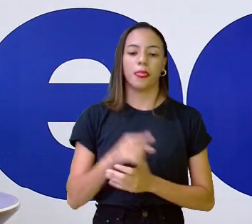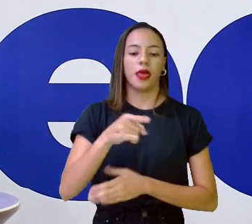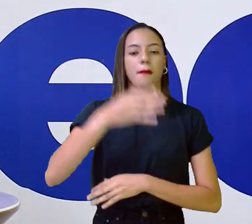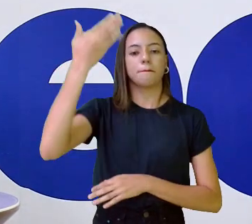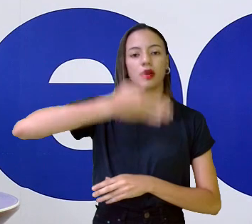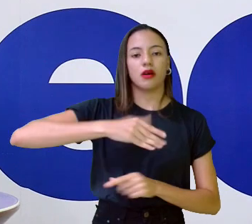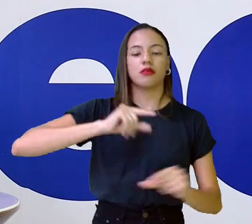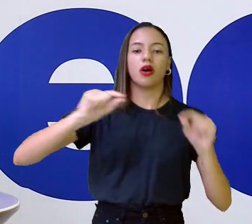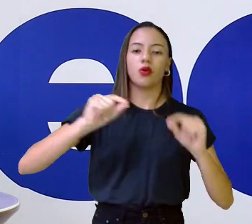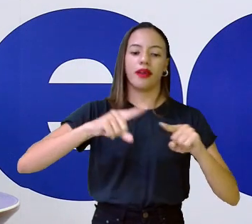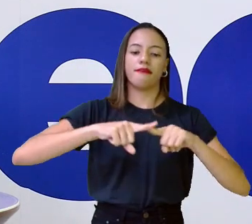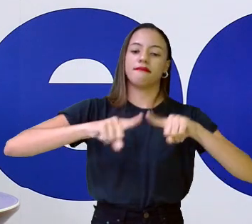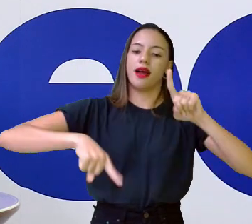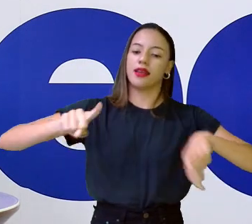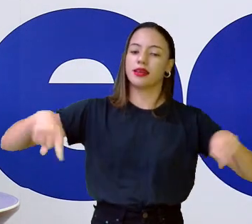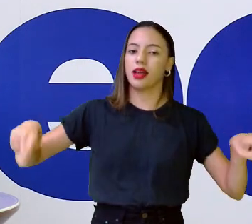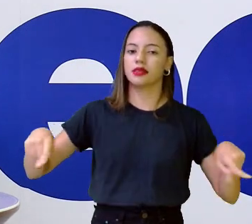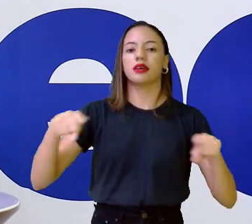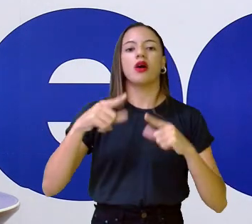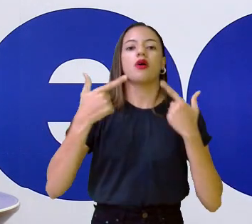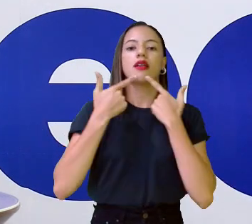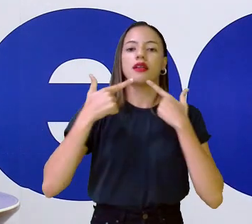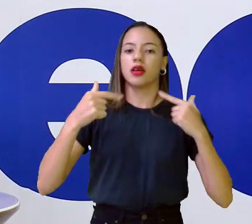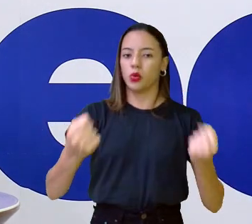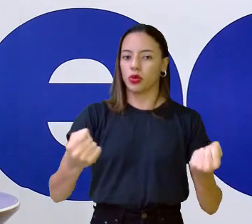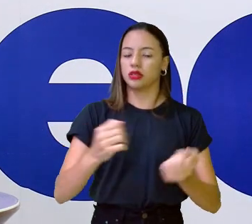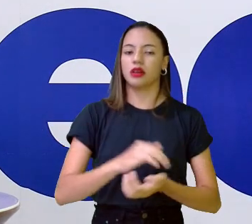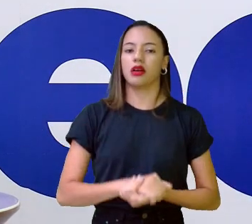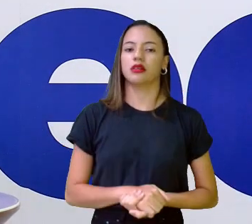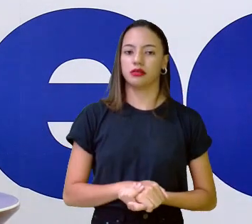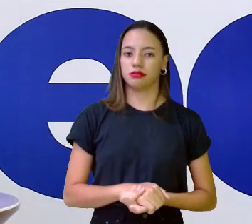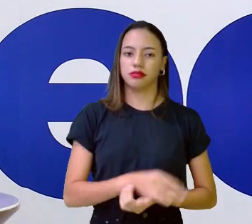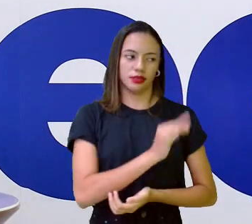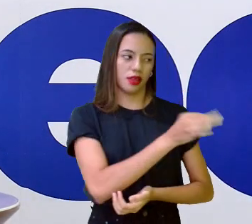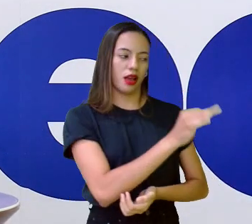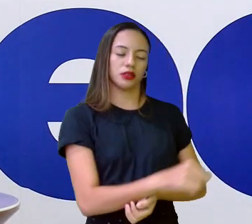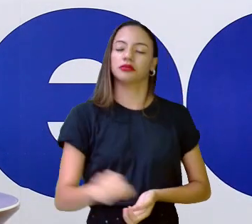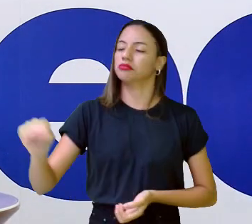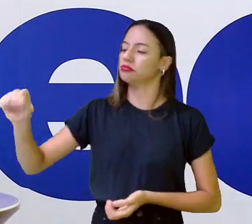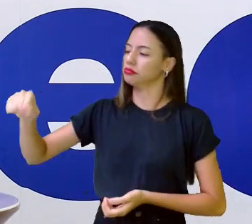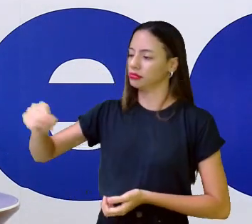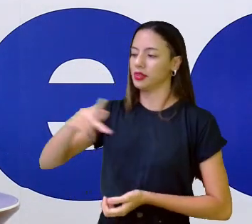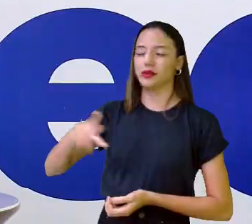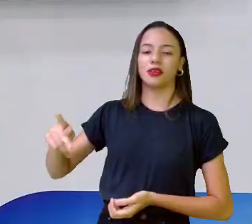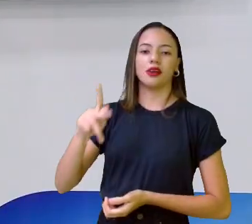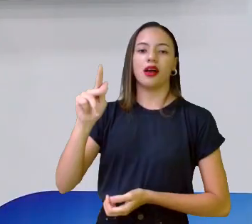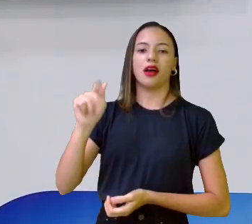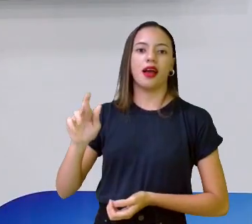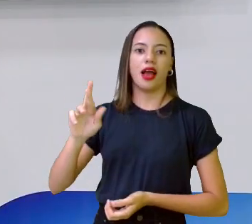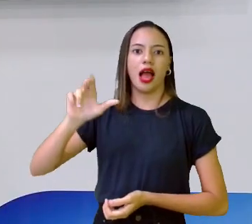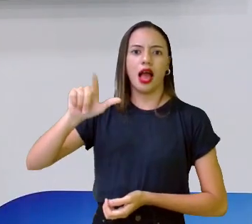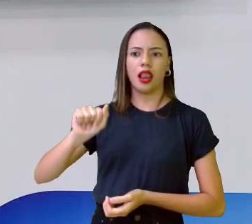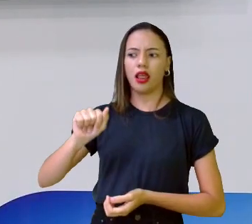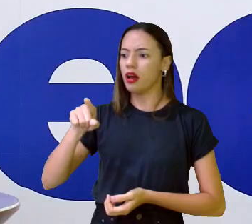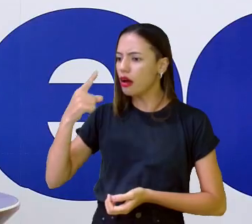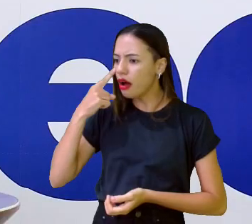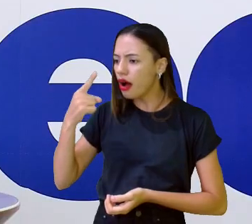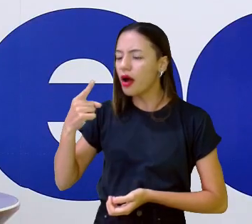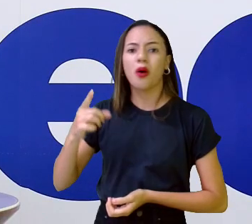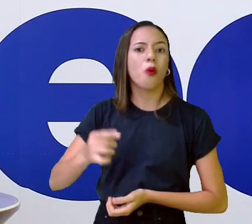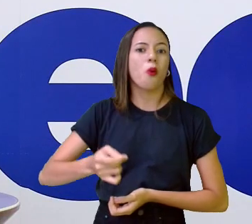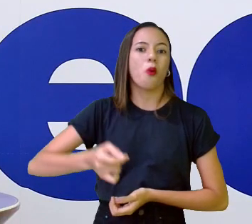comprovar dessas variações linguísticas, não é, professora Adriana? Vamos Isso lá. Mesmo, professora Carla. Já está chegando no final da nossa